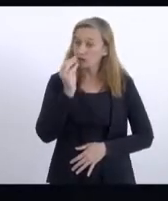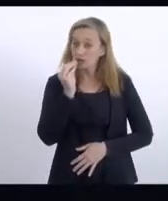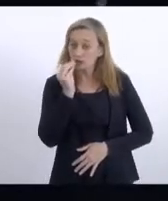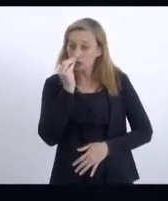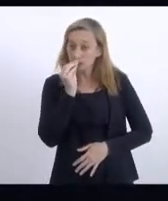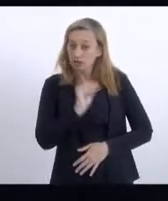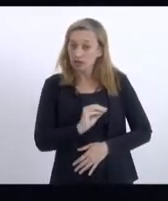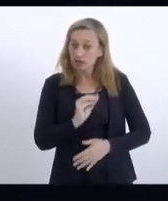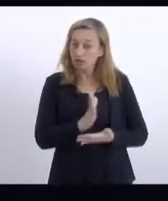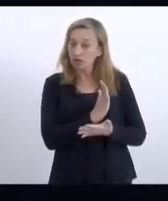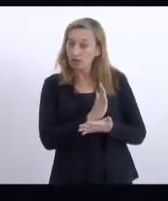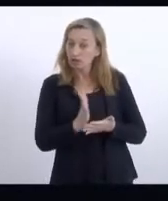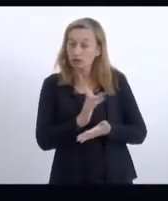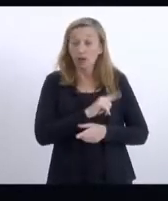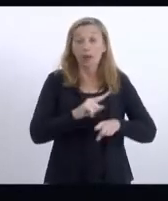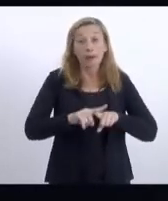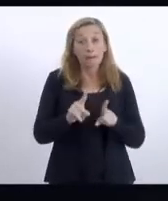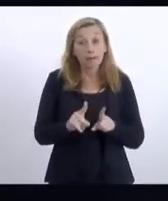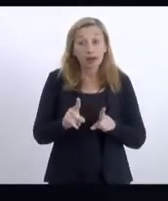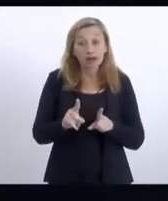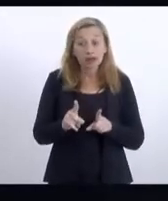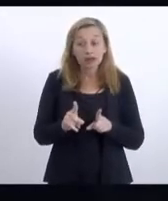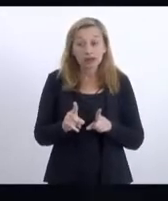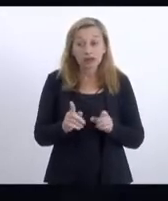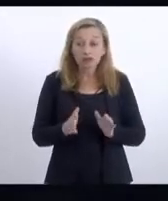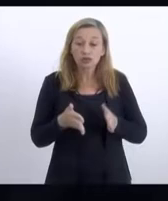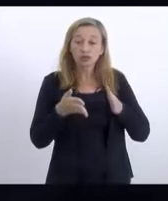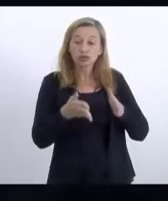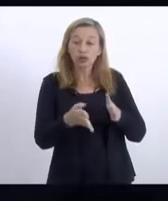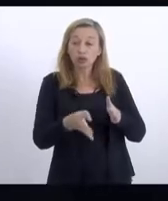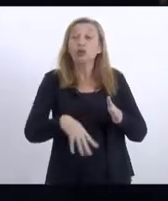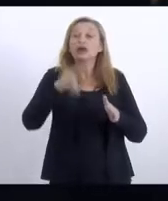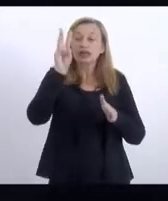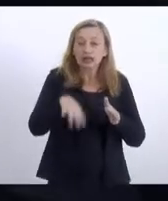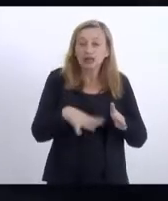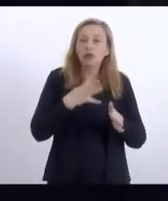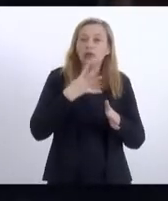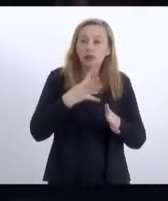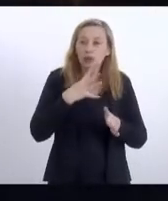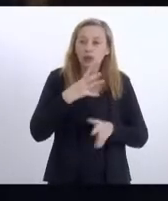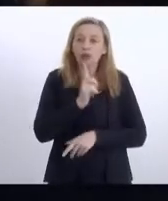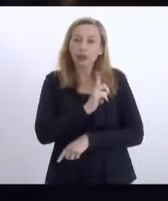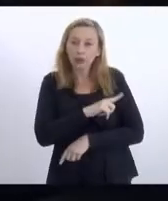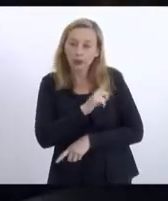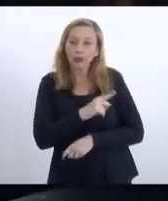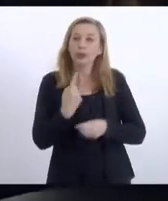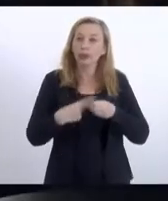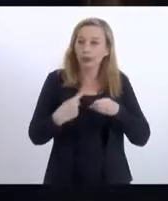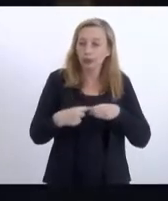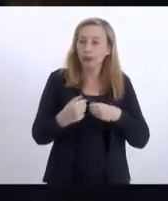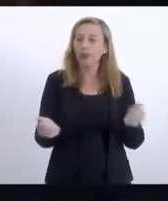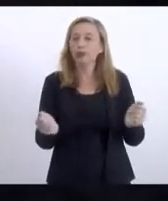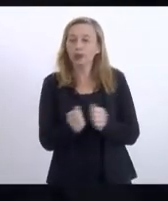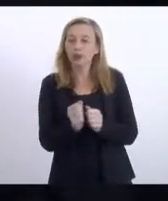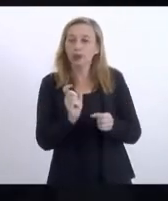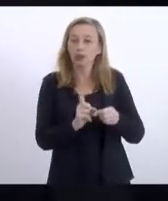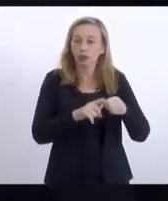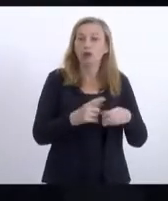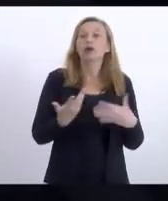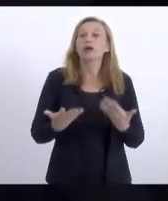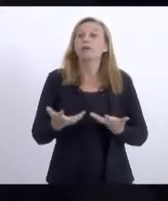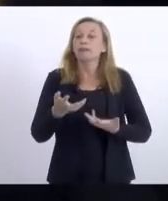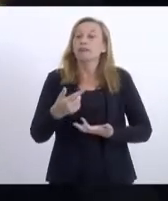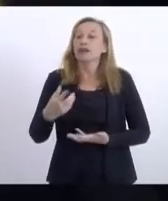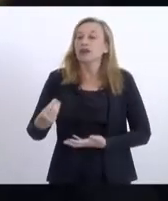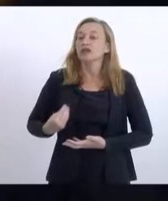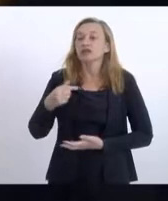gestão, mas os pontos de dores, quem conhece, são os gestores municipais junto com os consórcios. Nós temos